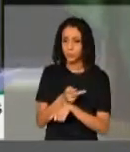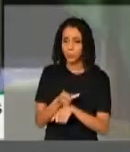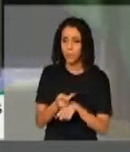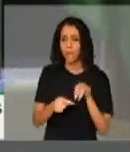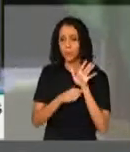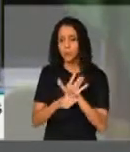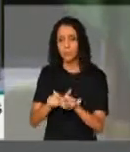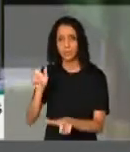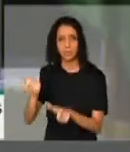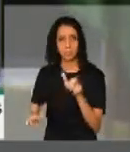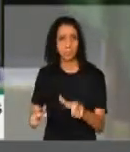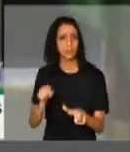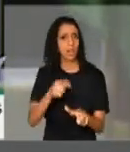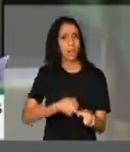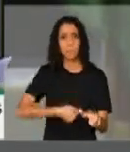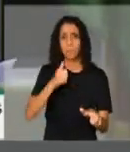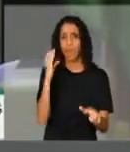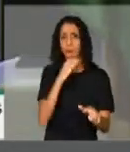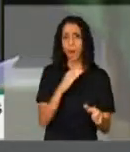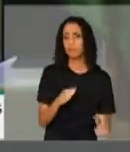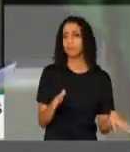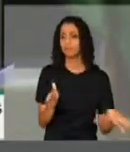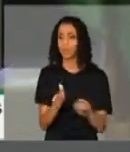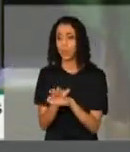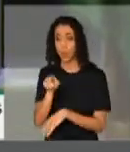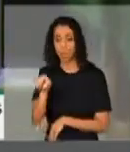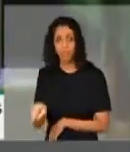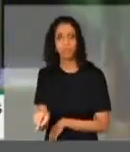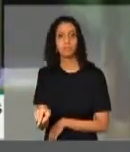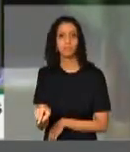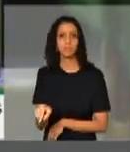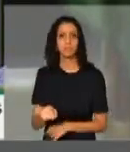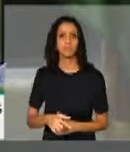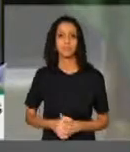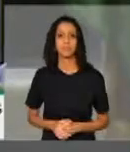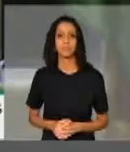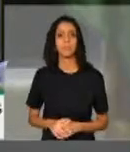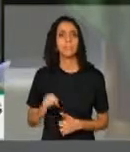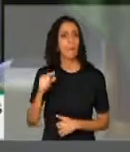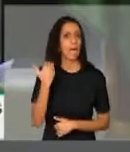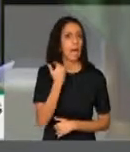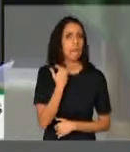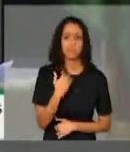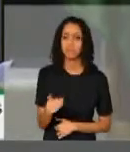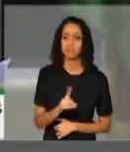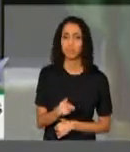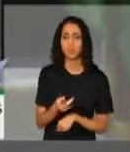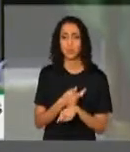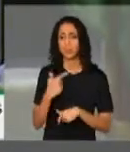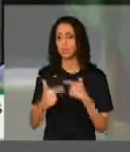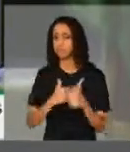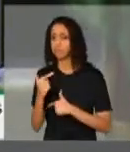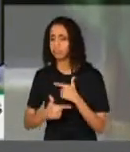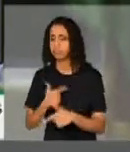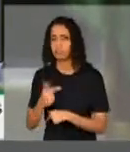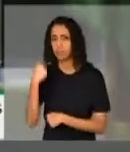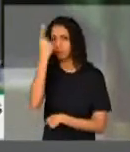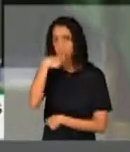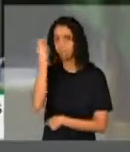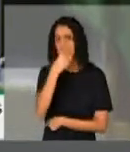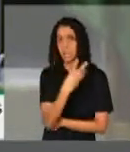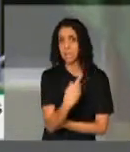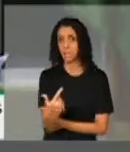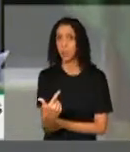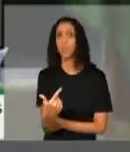operação foram os primeiros a chegar ao local do acidente como sempre foram incansáveis trabalhar ininterruptamente por 32 horas